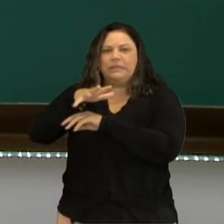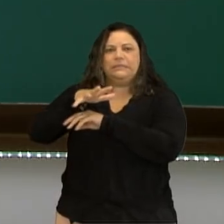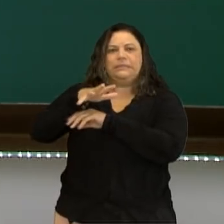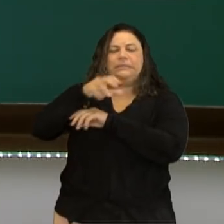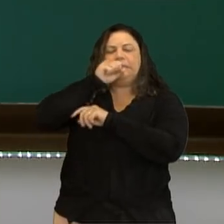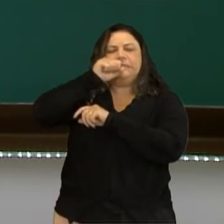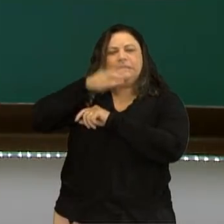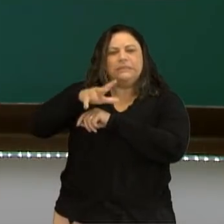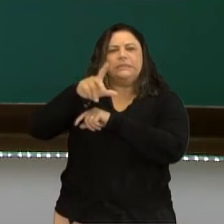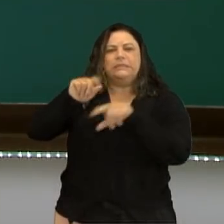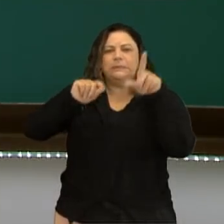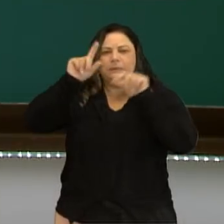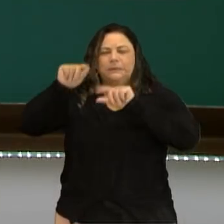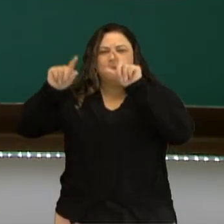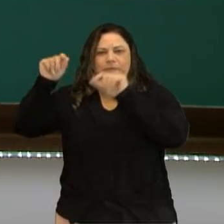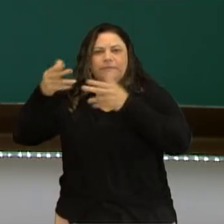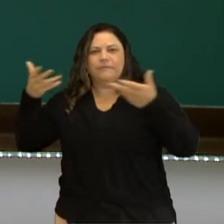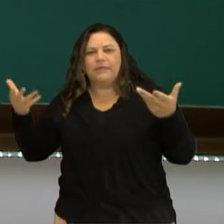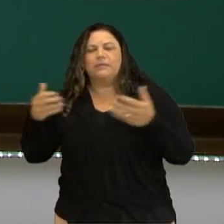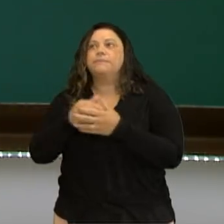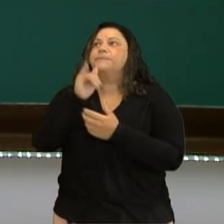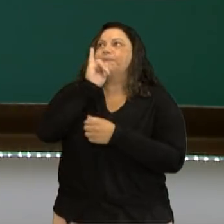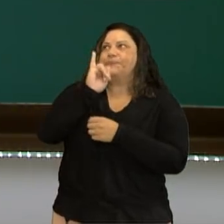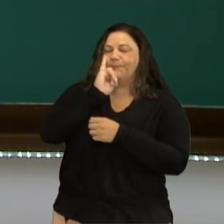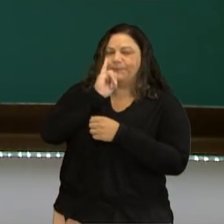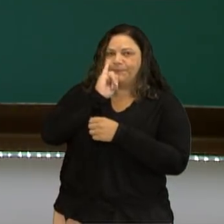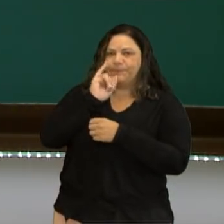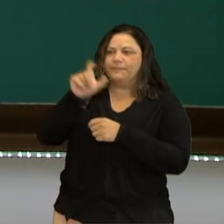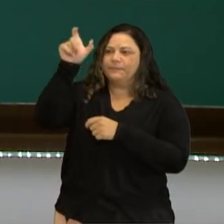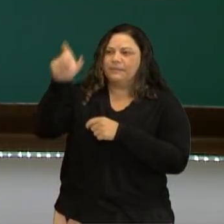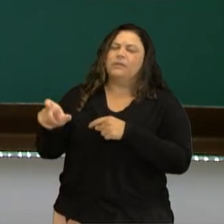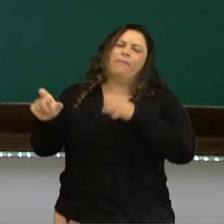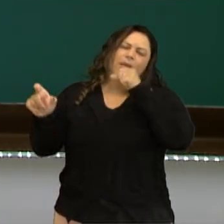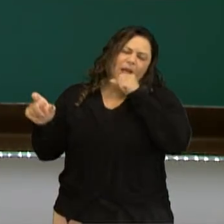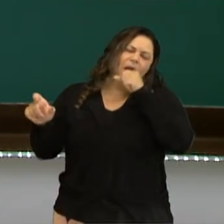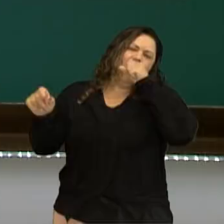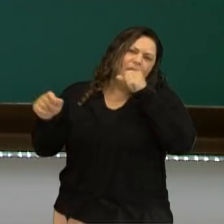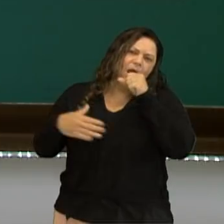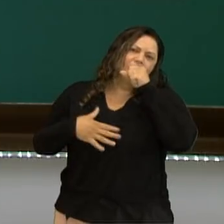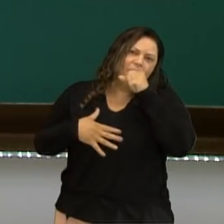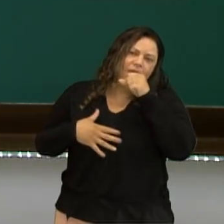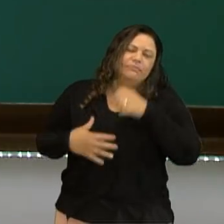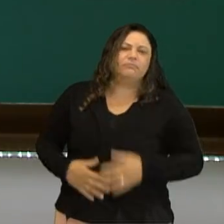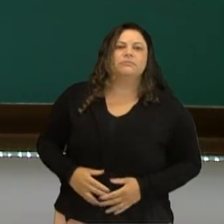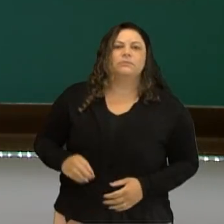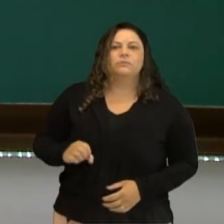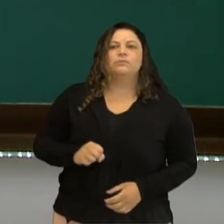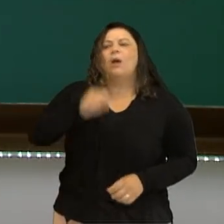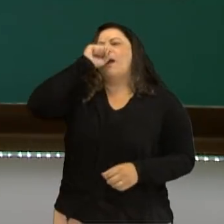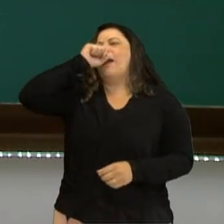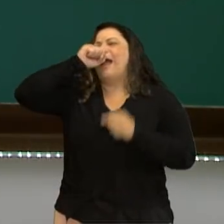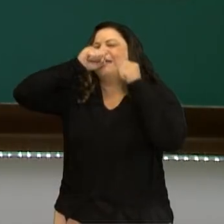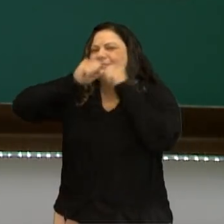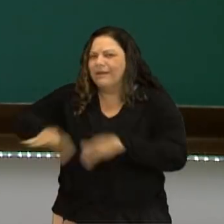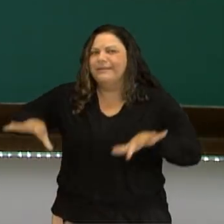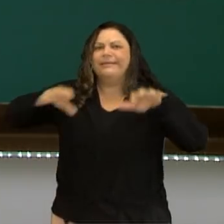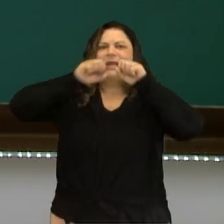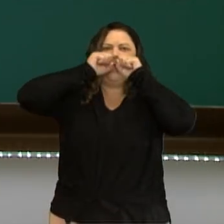das vias aéreas, então, por exemplo, uma pessoa tosse ou espirra,